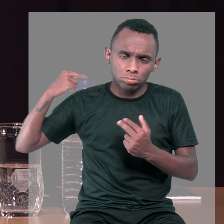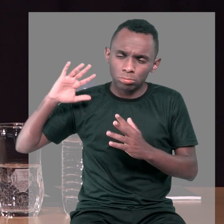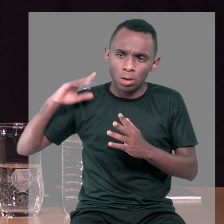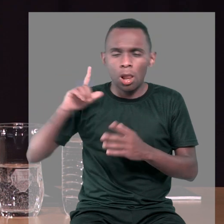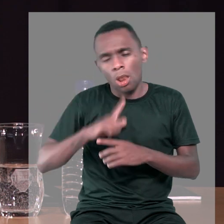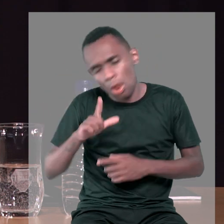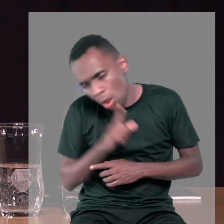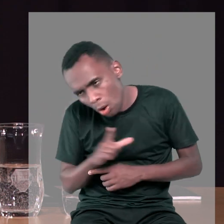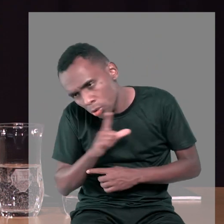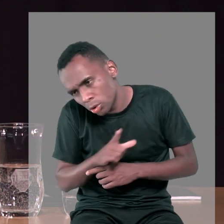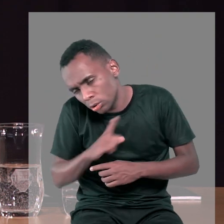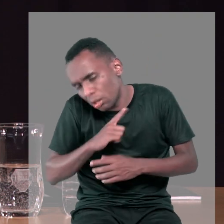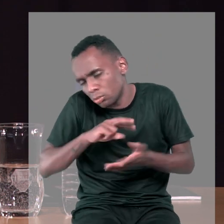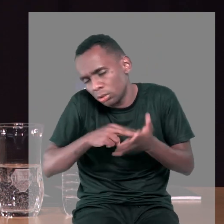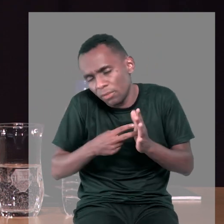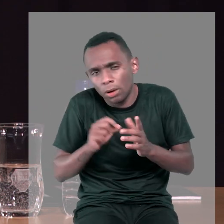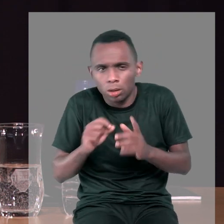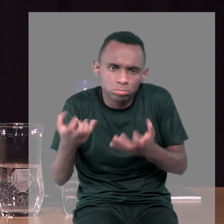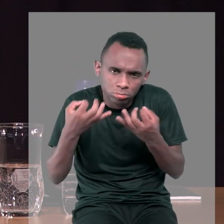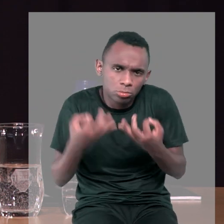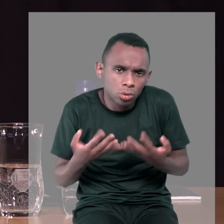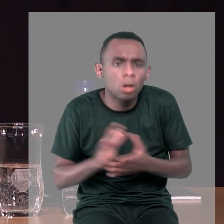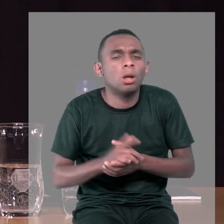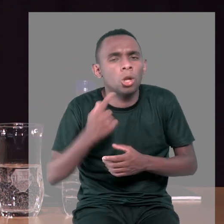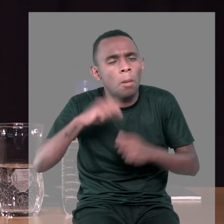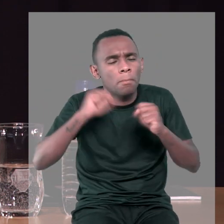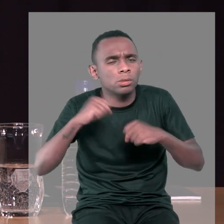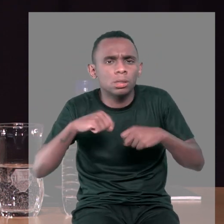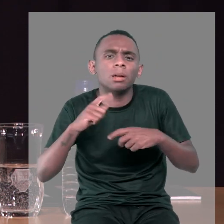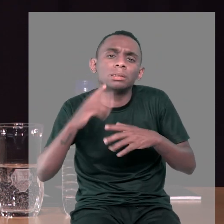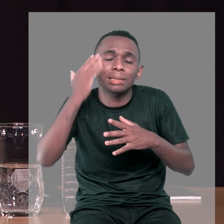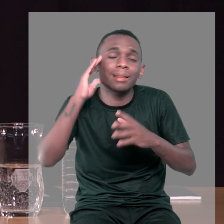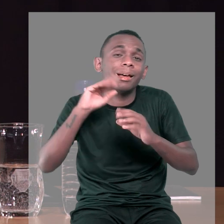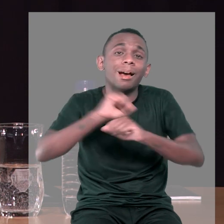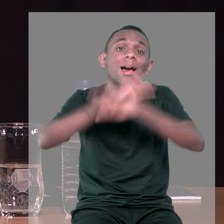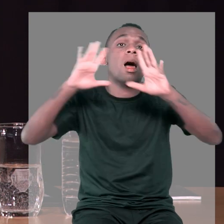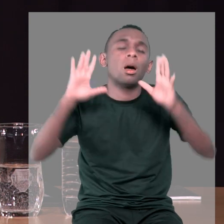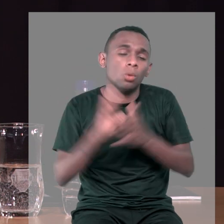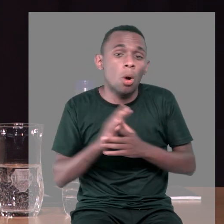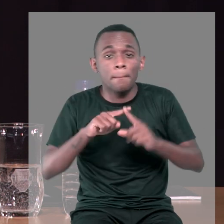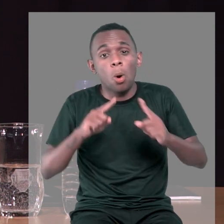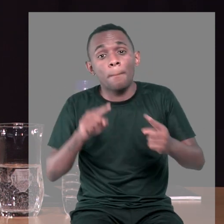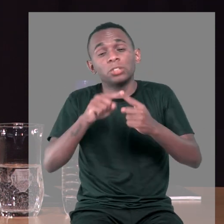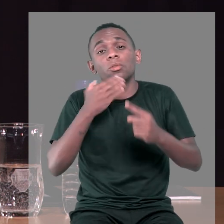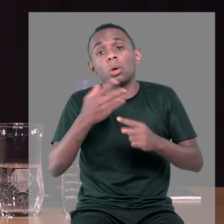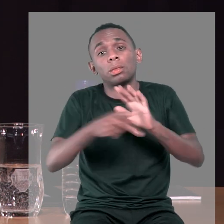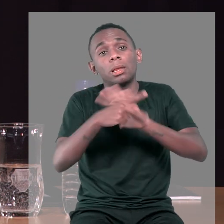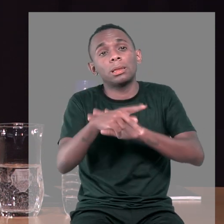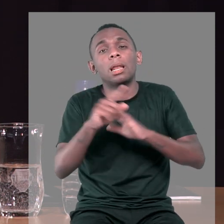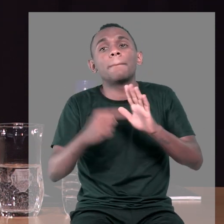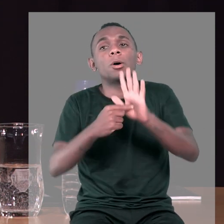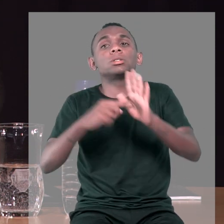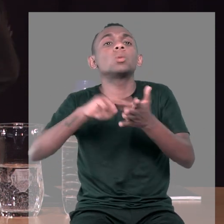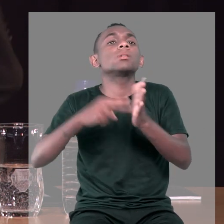a coloca na peça não sem razão, porque a peça encena uma história